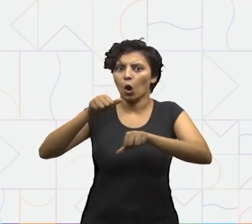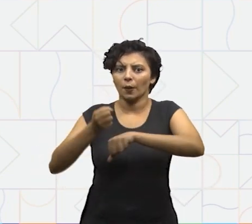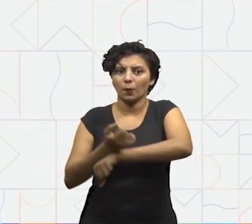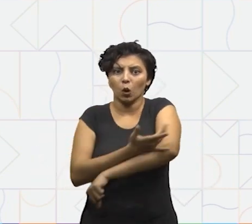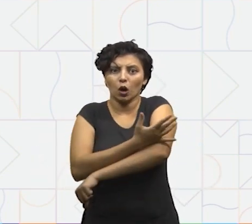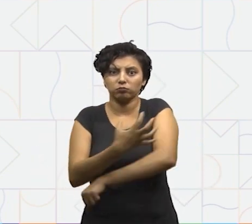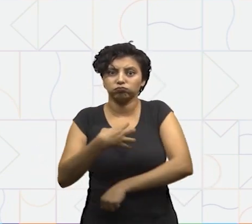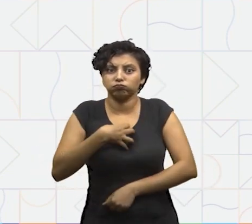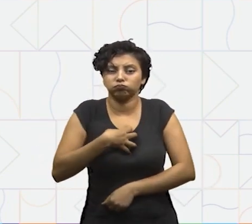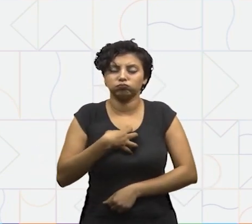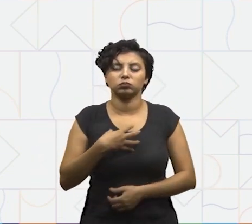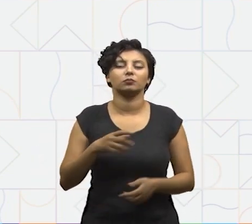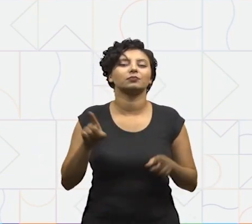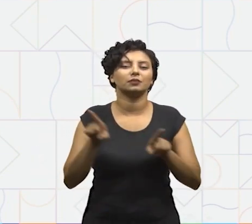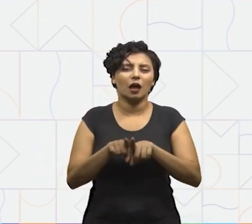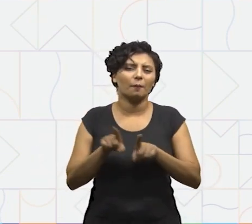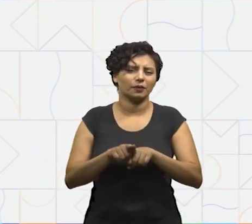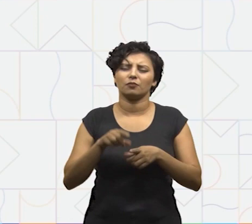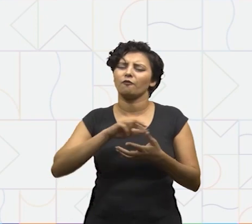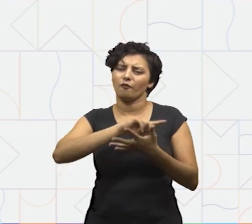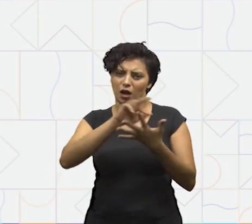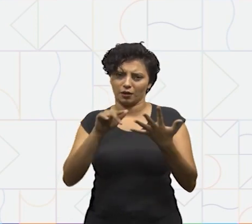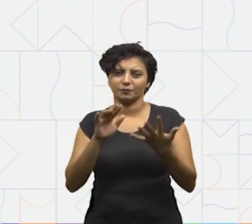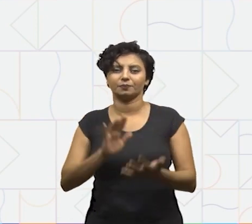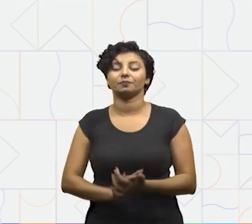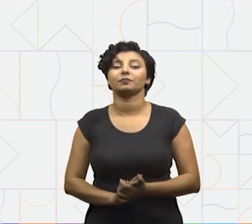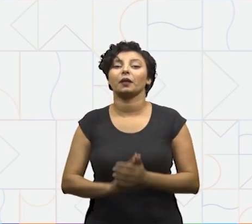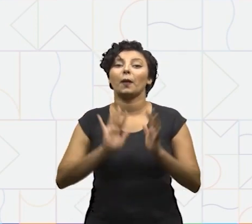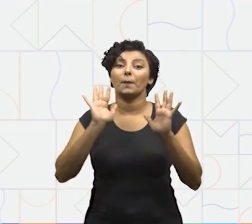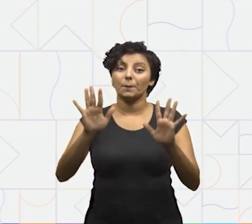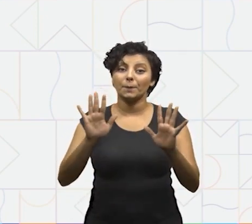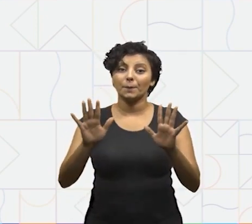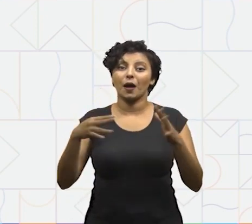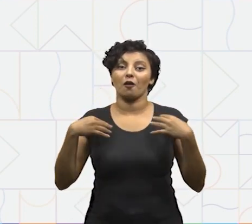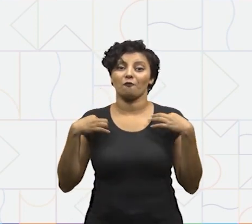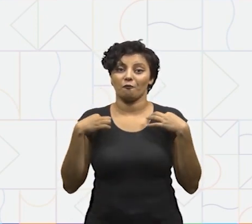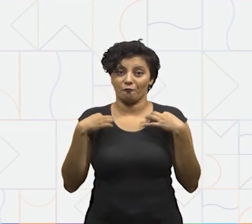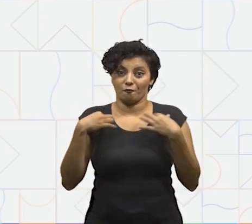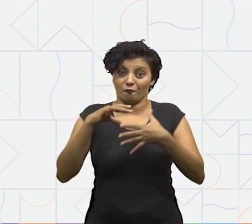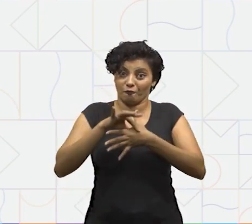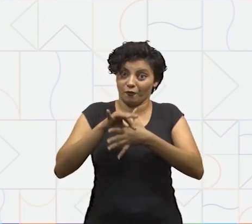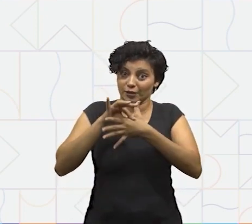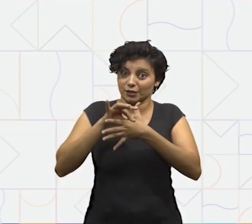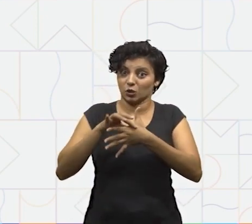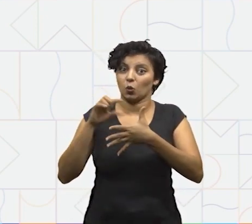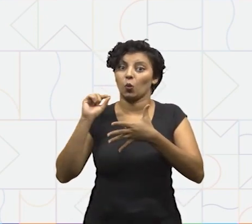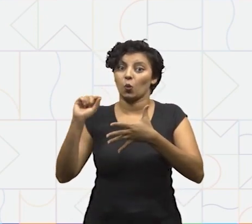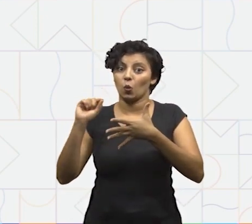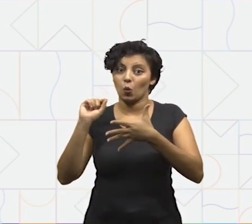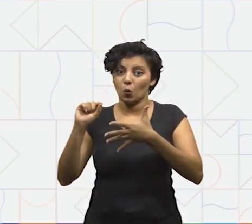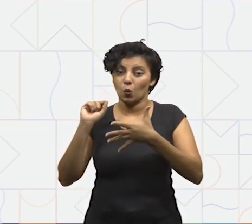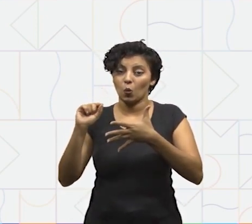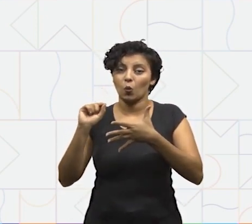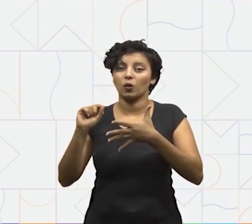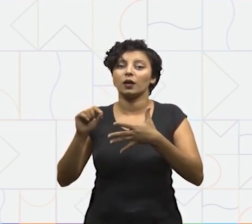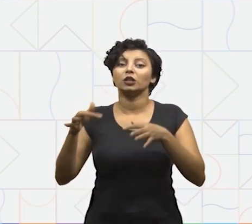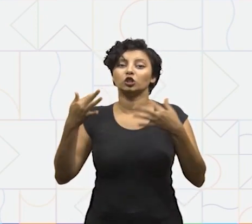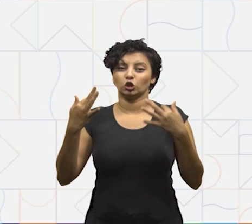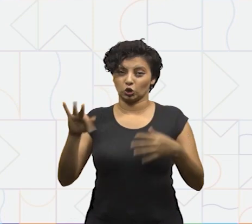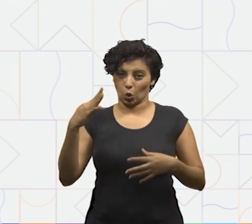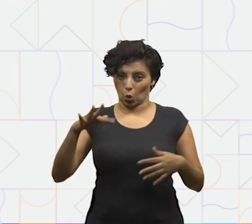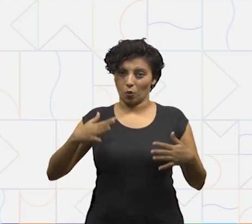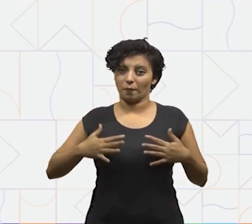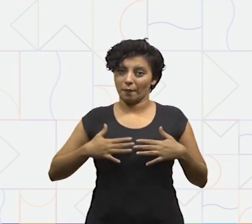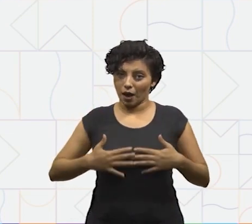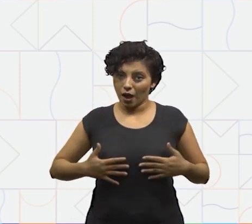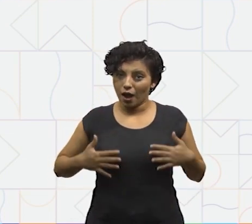mudança repentina de humor, entre outros sintomas. Já os sintomas físicos podem ser